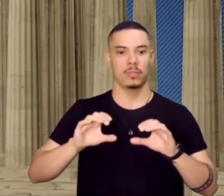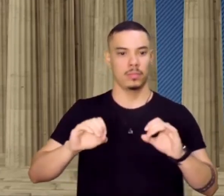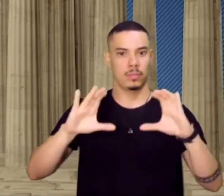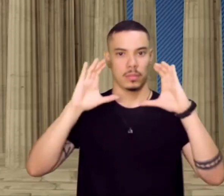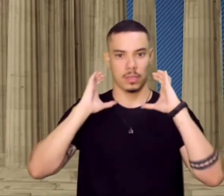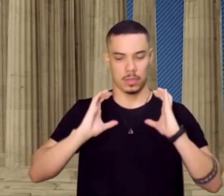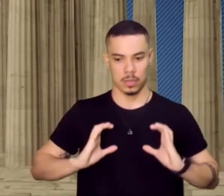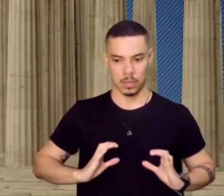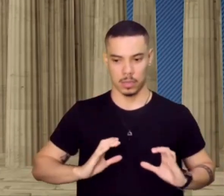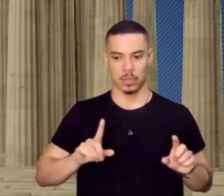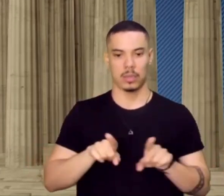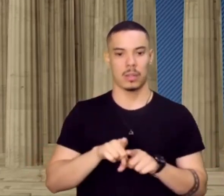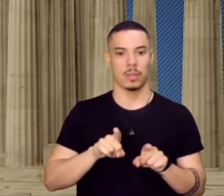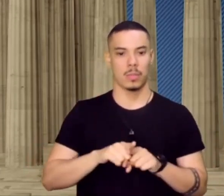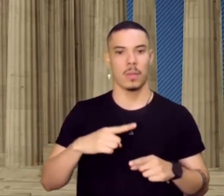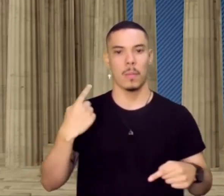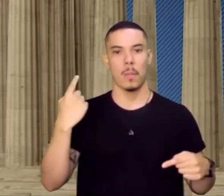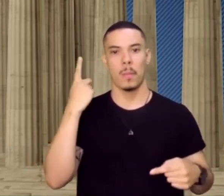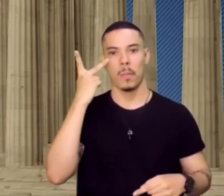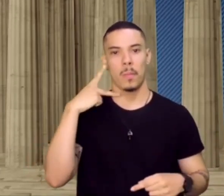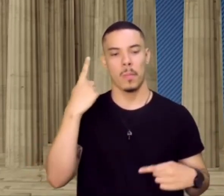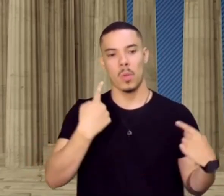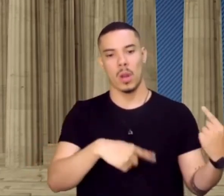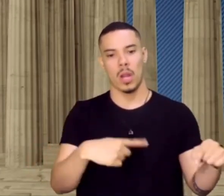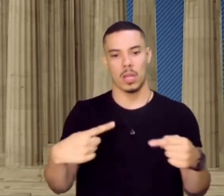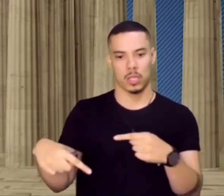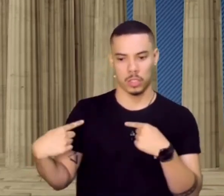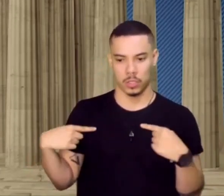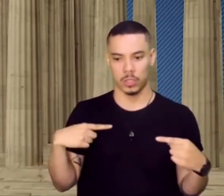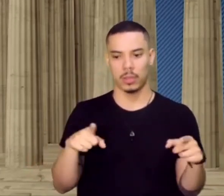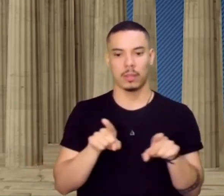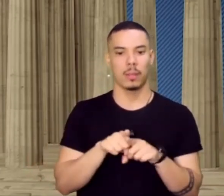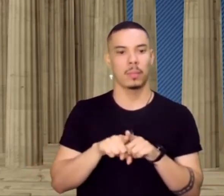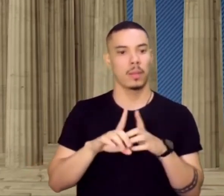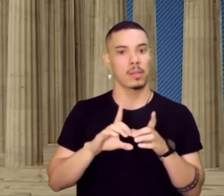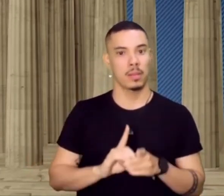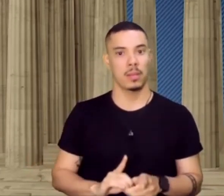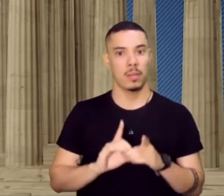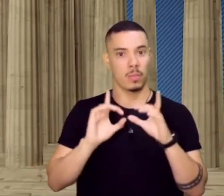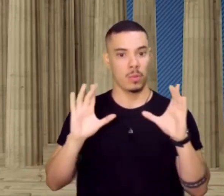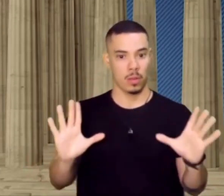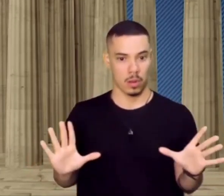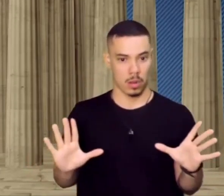cidadã, educação política, educação democrática, não é você